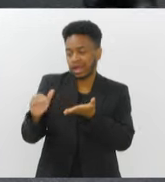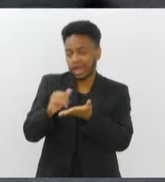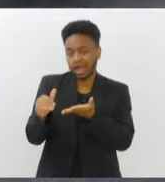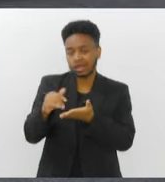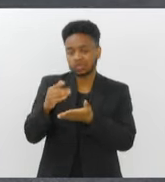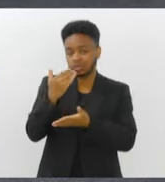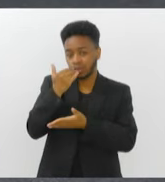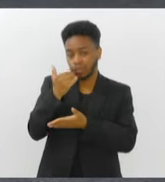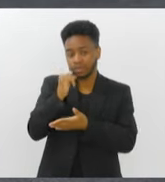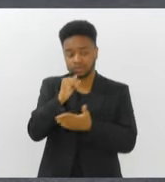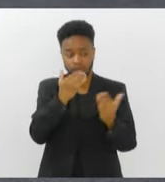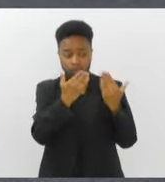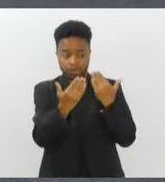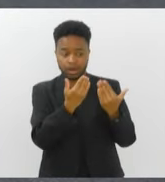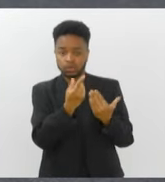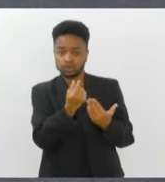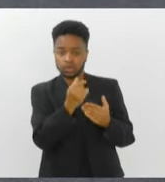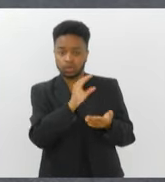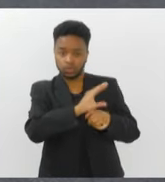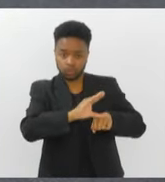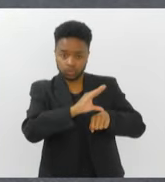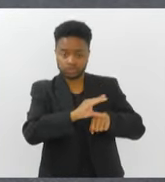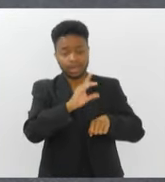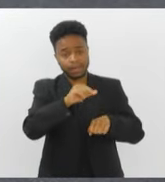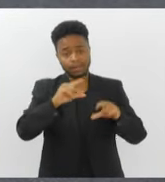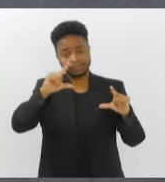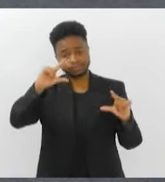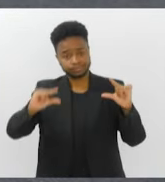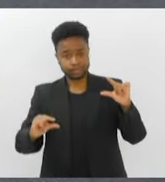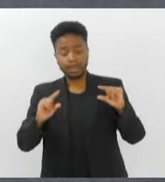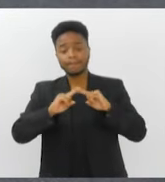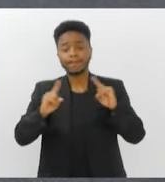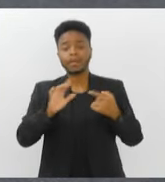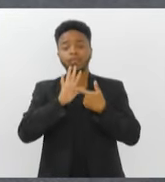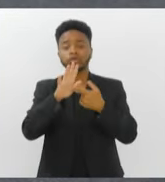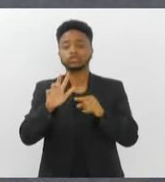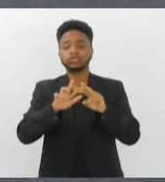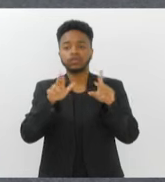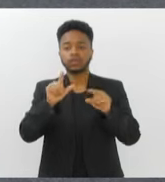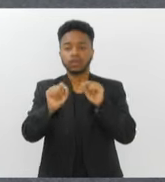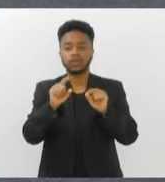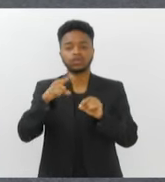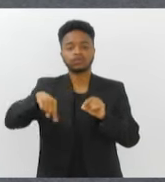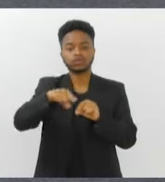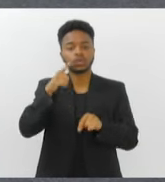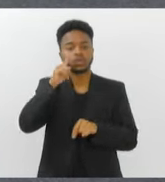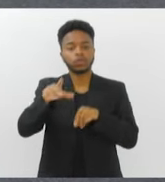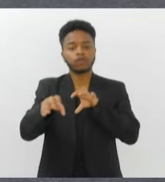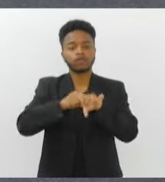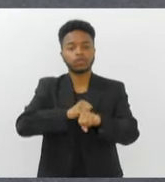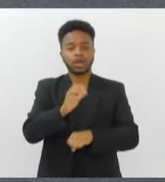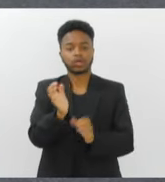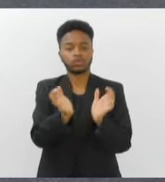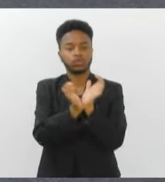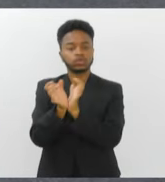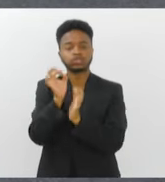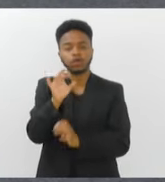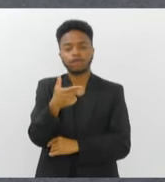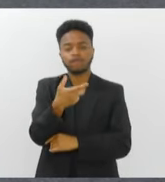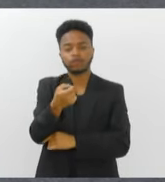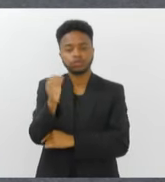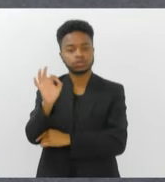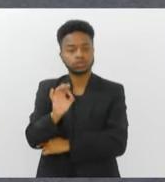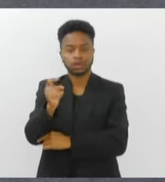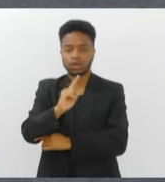baixo. Mas isso faz a diferença para que você conclua uma turma não com 20% de formando, mas